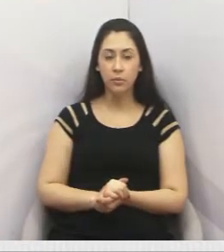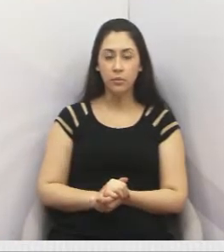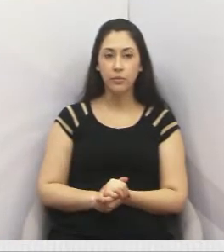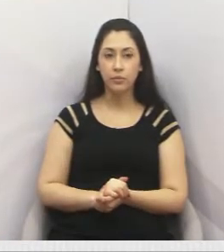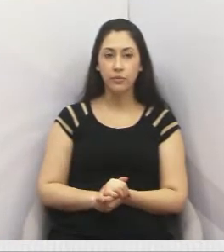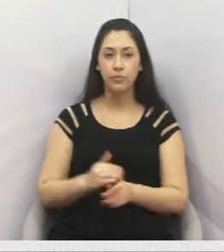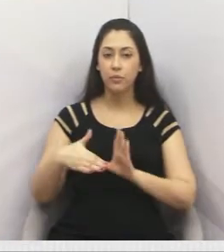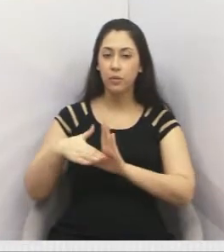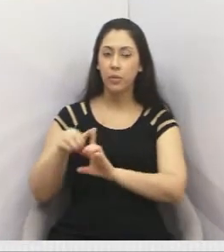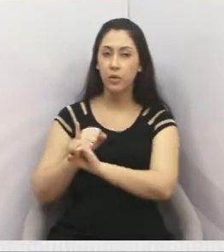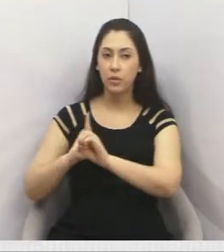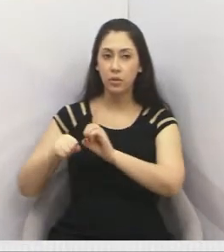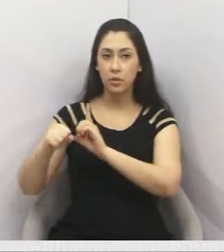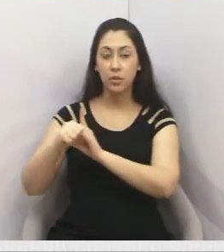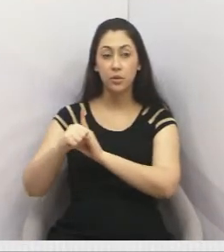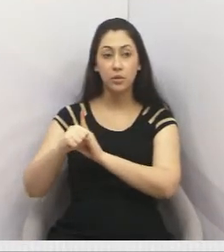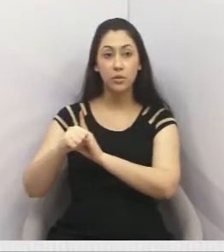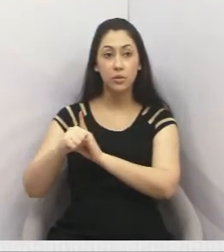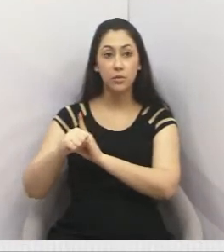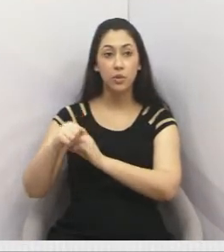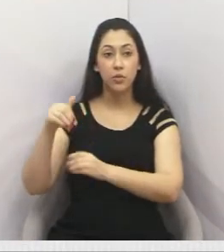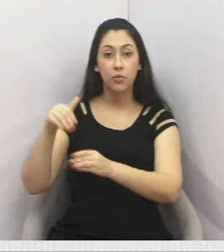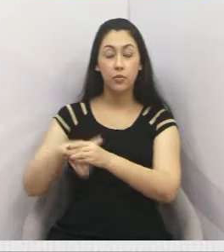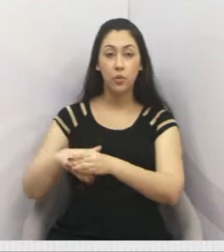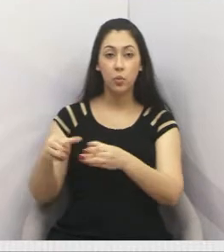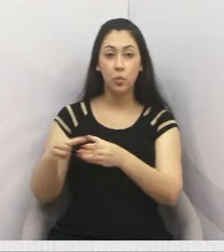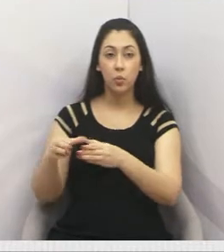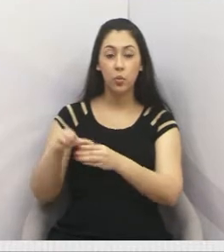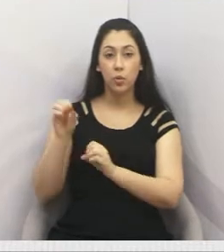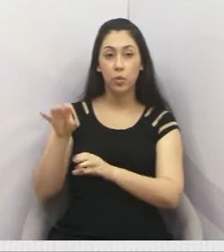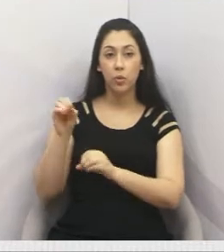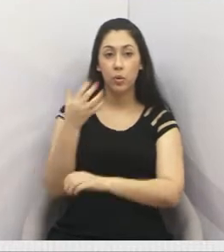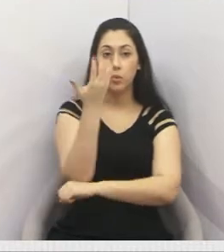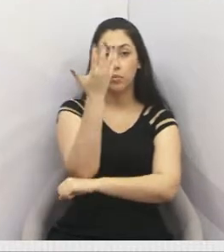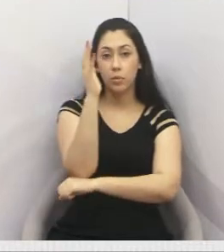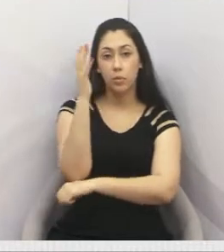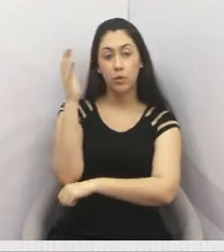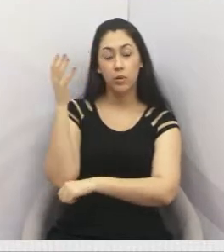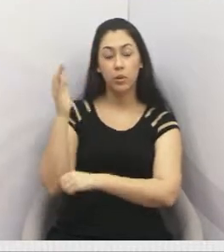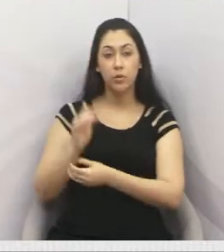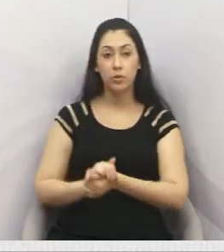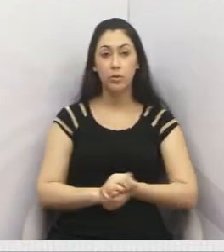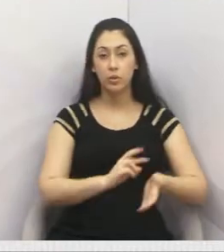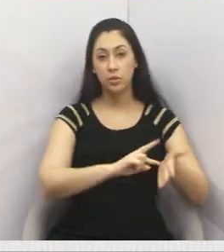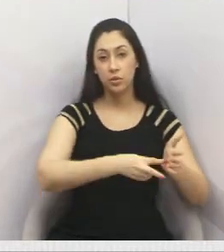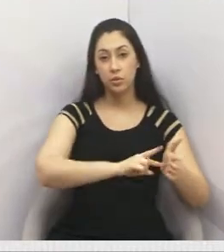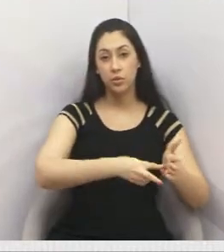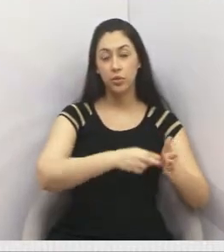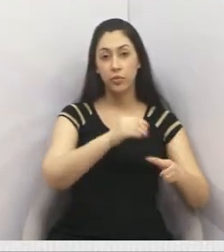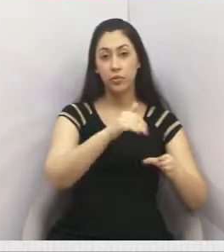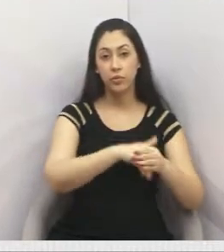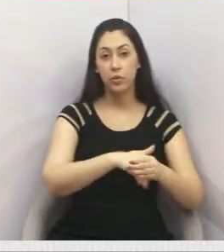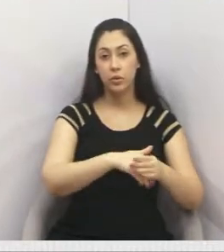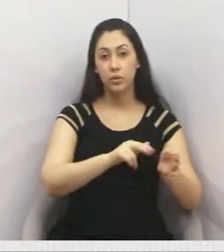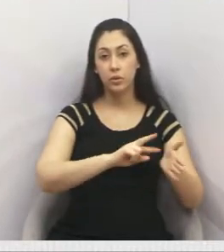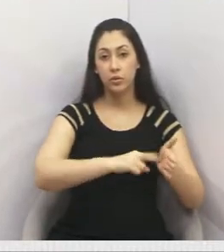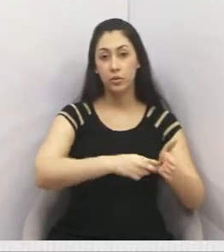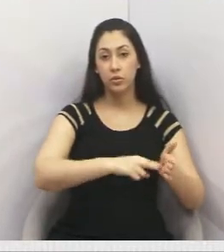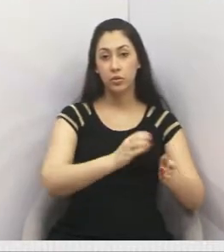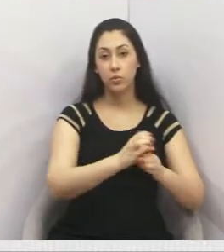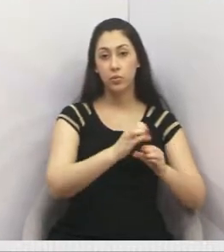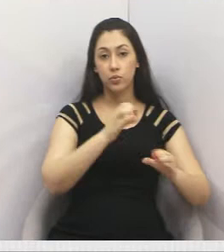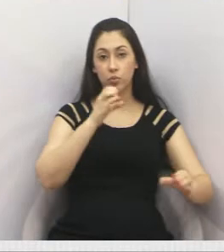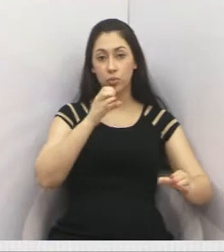Movimentos populares, Núcleo de Alfabetização Ecológica, entidades de classe sindical, Sindicato dos